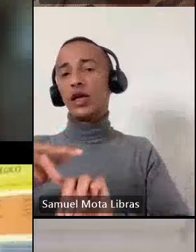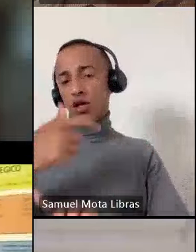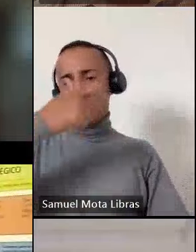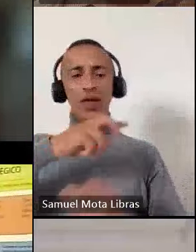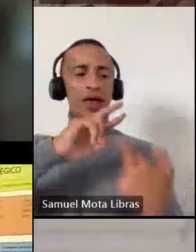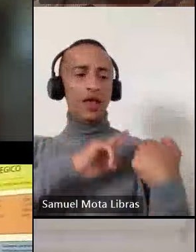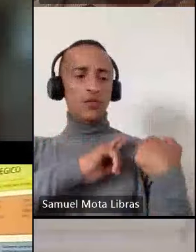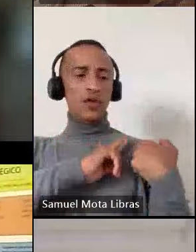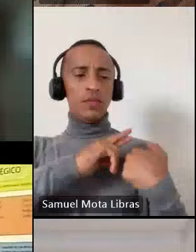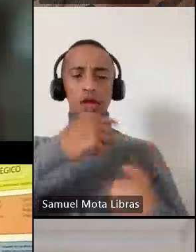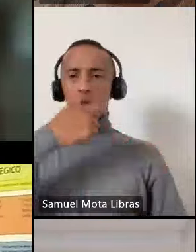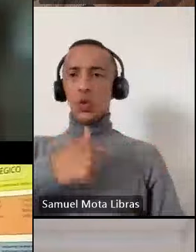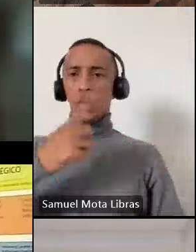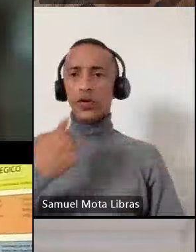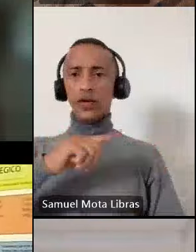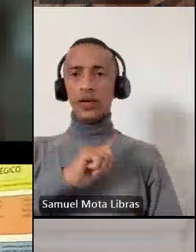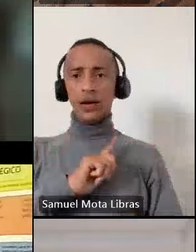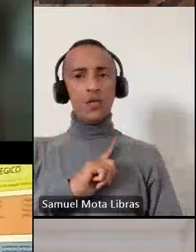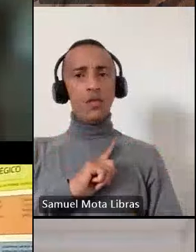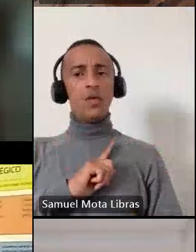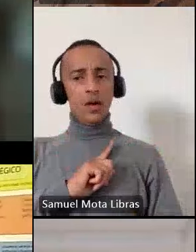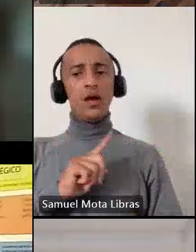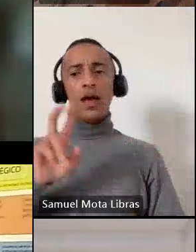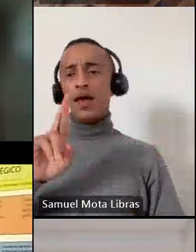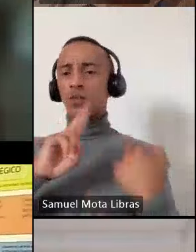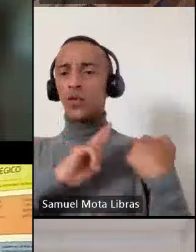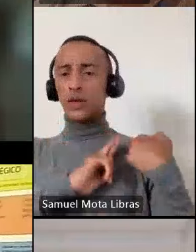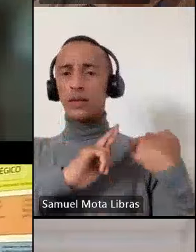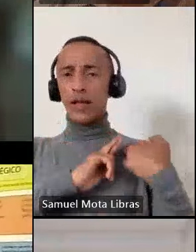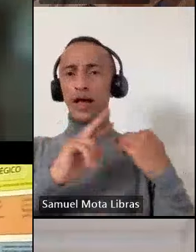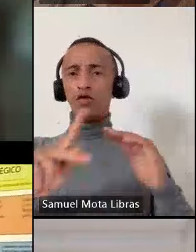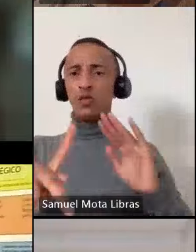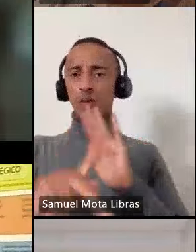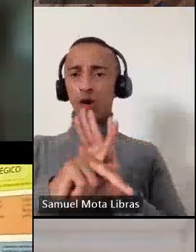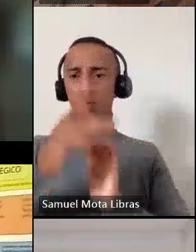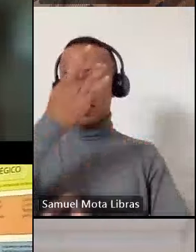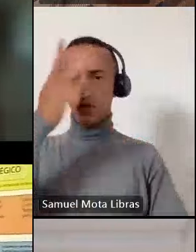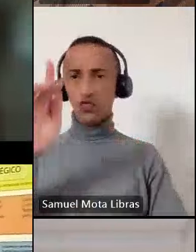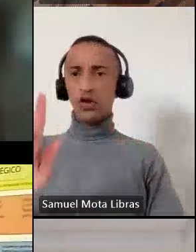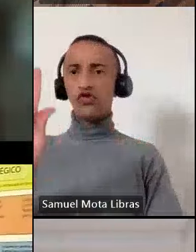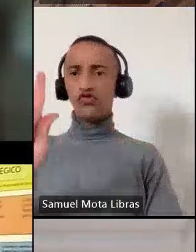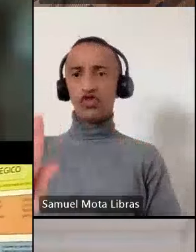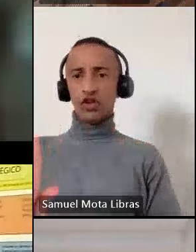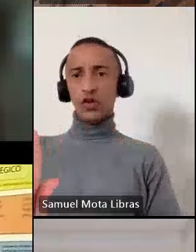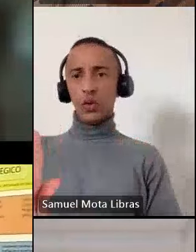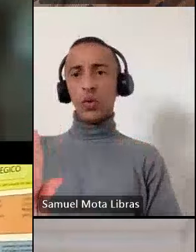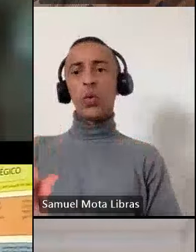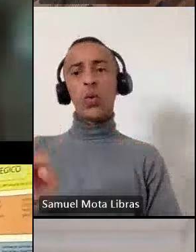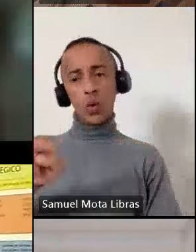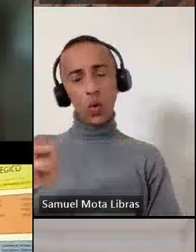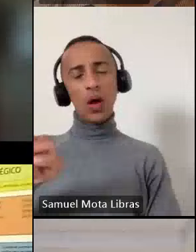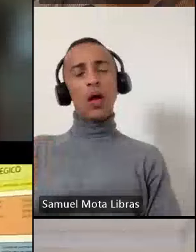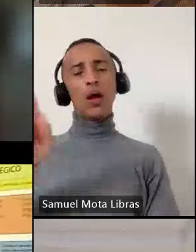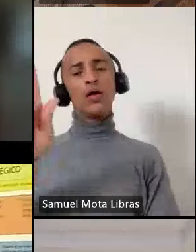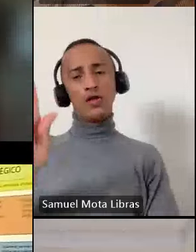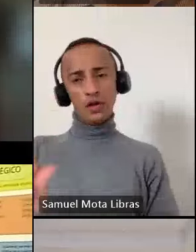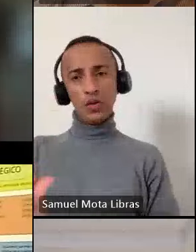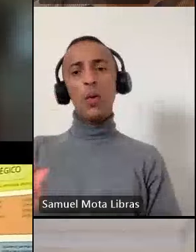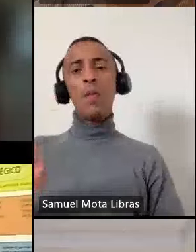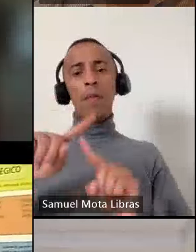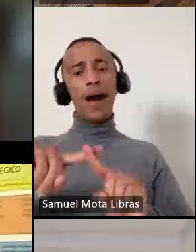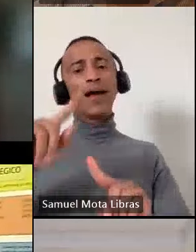pegar um pouco da da expertia dos órgãos de controle do que foi feito em outros em outras políticas em outros contextos em outros cenários até no contexto da